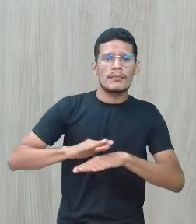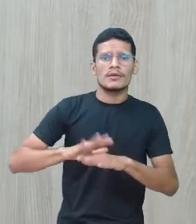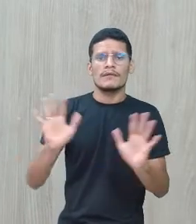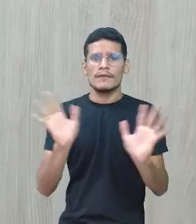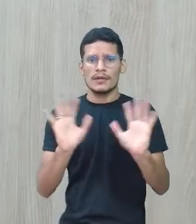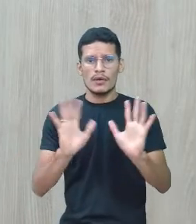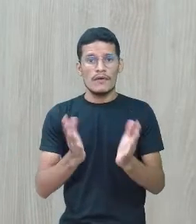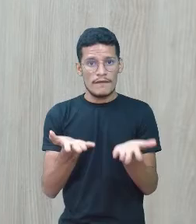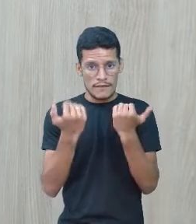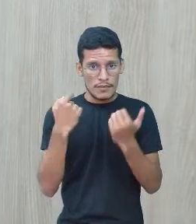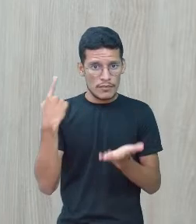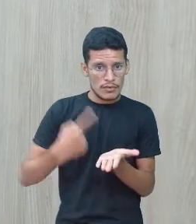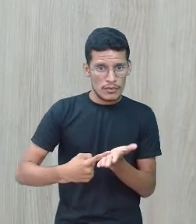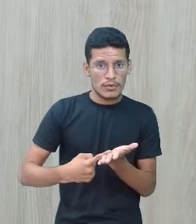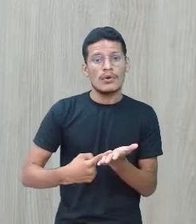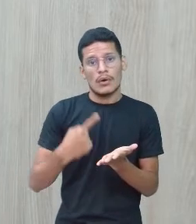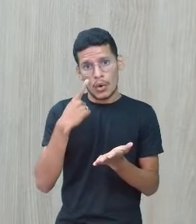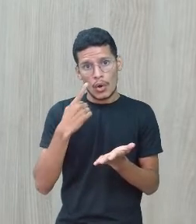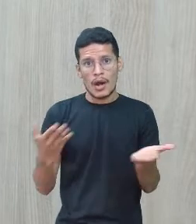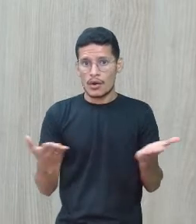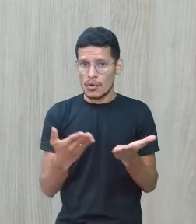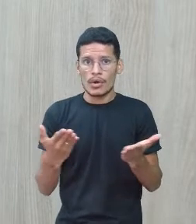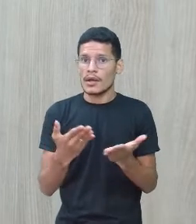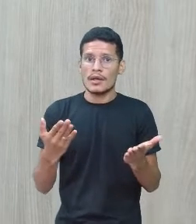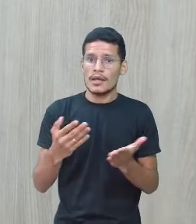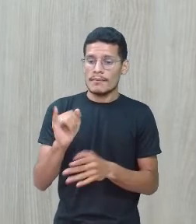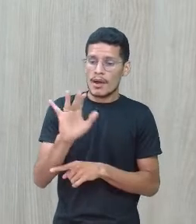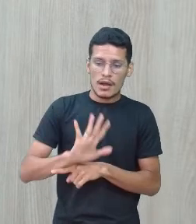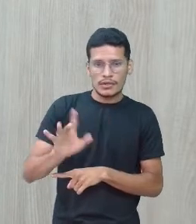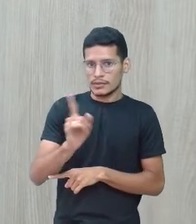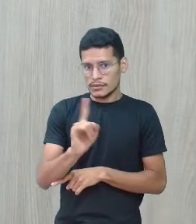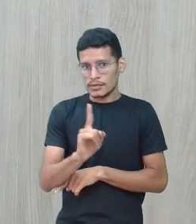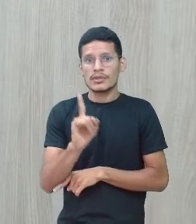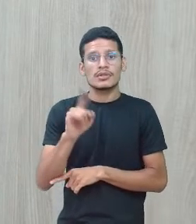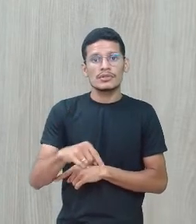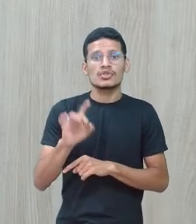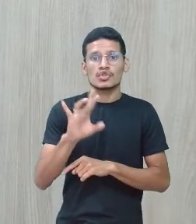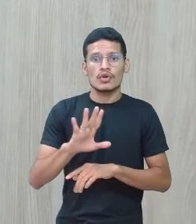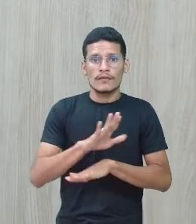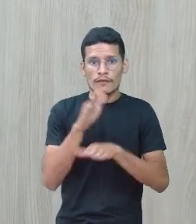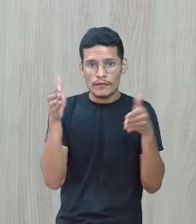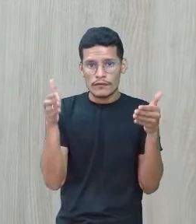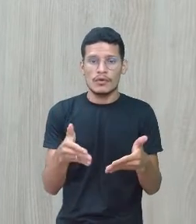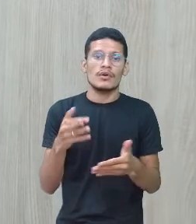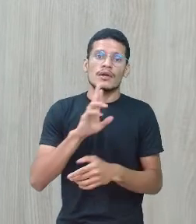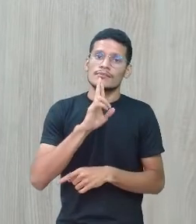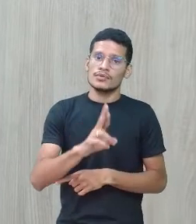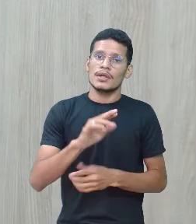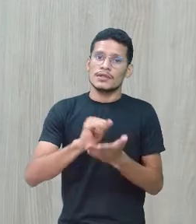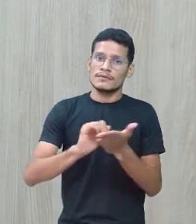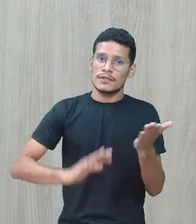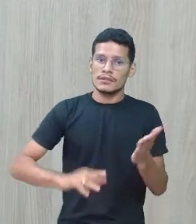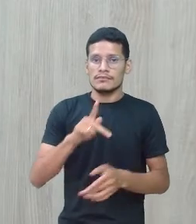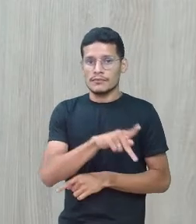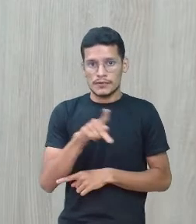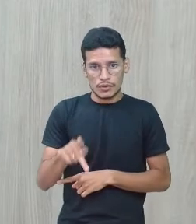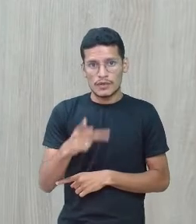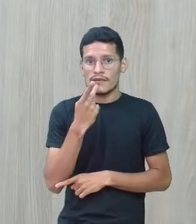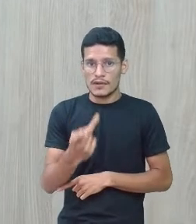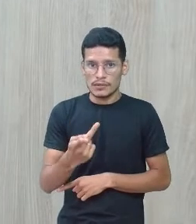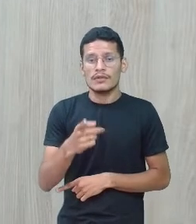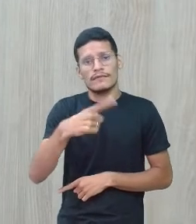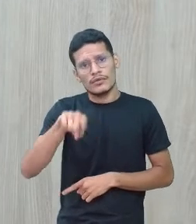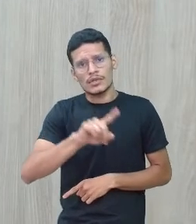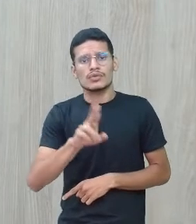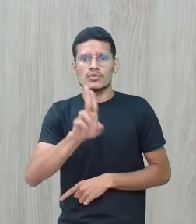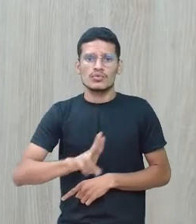Vamos fazer isso? Então, agora não é hora de emoji, agora é hora de responder essa atividade aí que a professora está colocando. E aí vocês vão usar